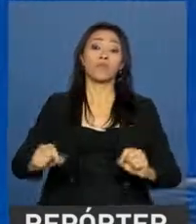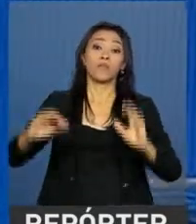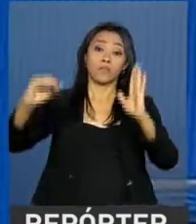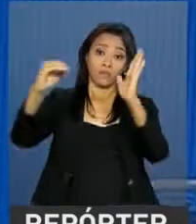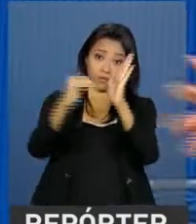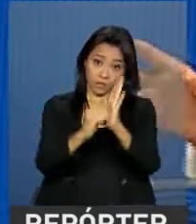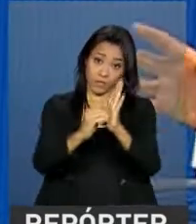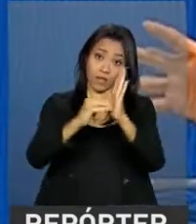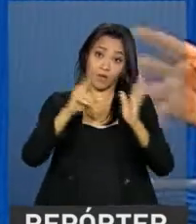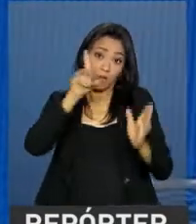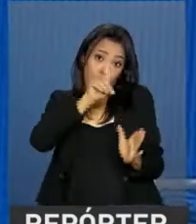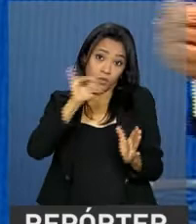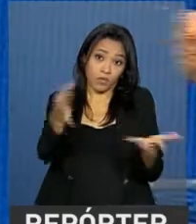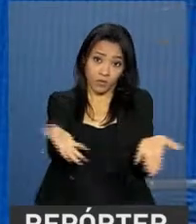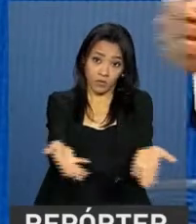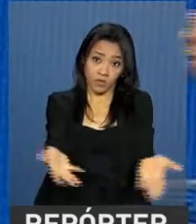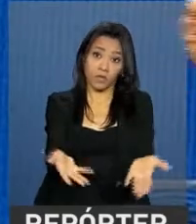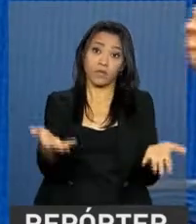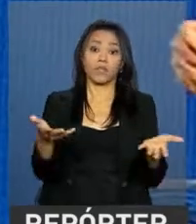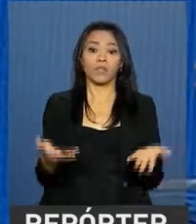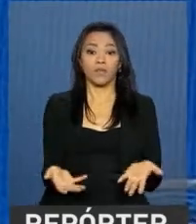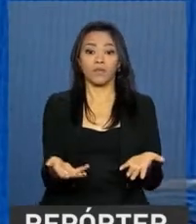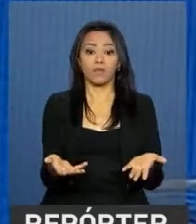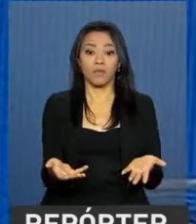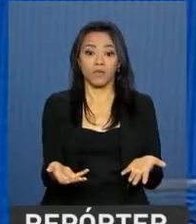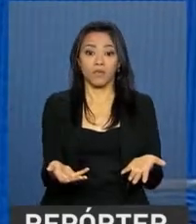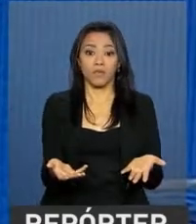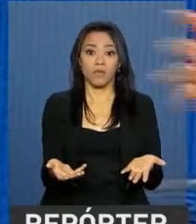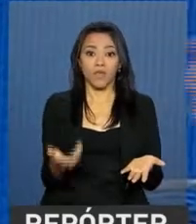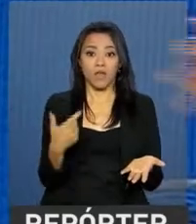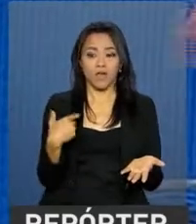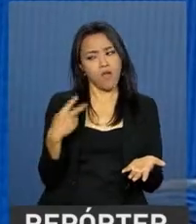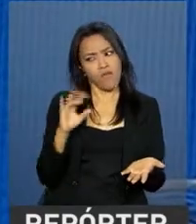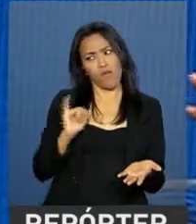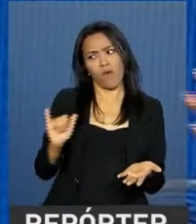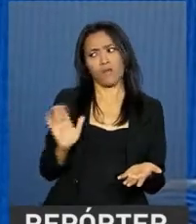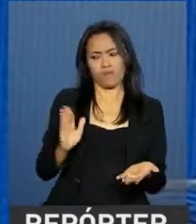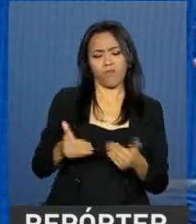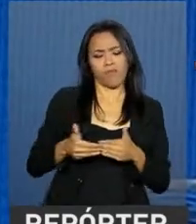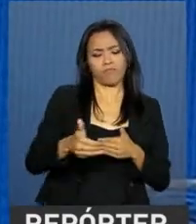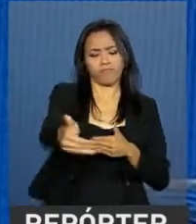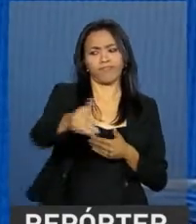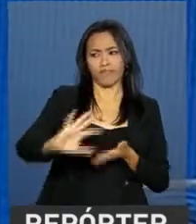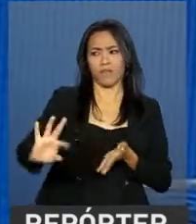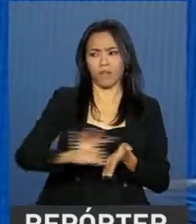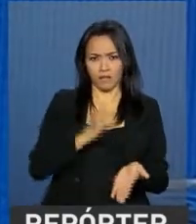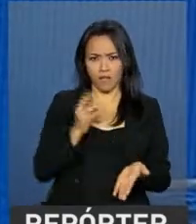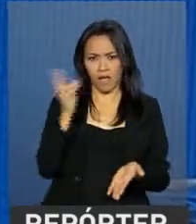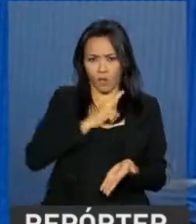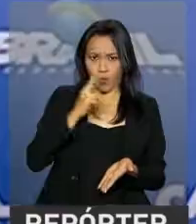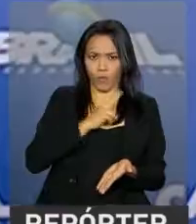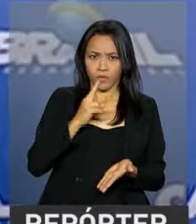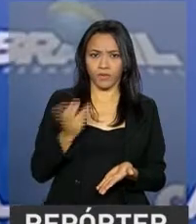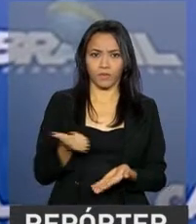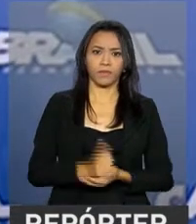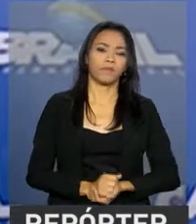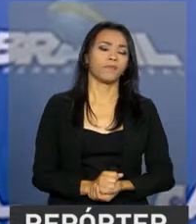hoje eu quero mesmo fazer o álbum tornou-se um sanciono nesses próximos dias muito rapidamente